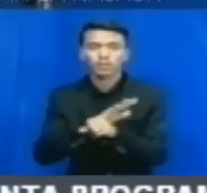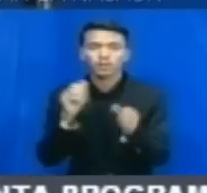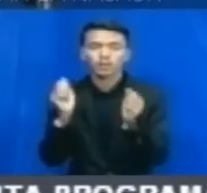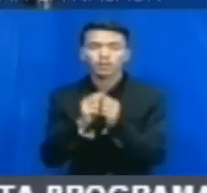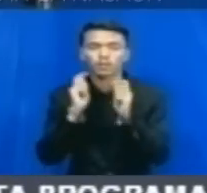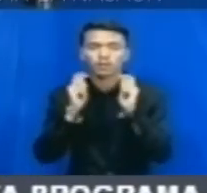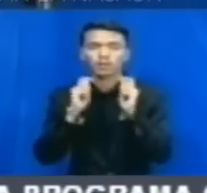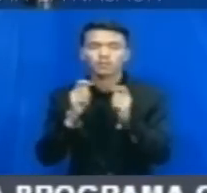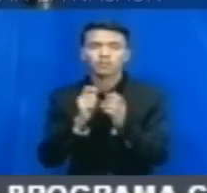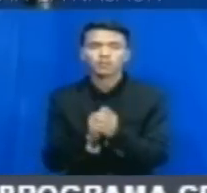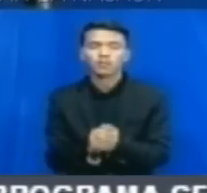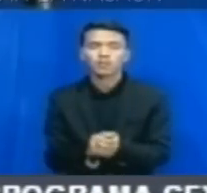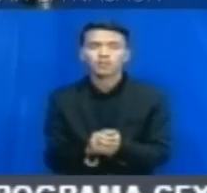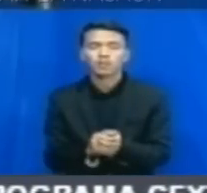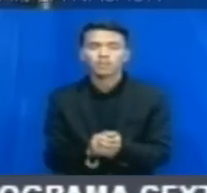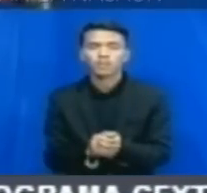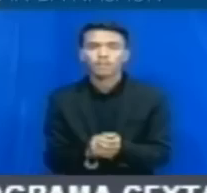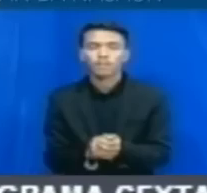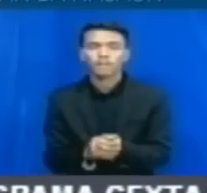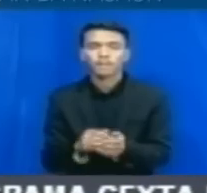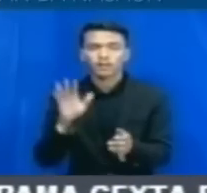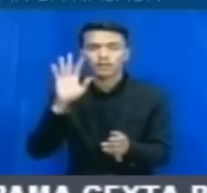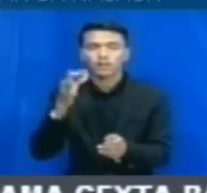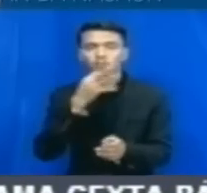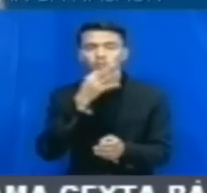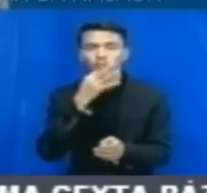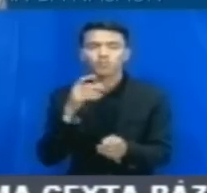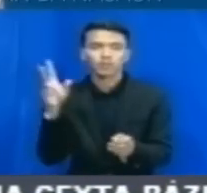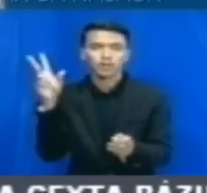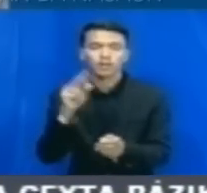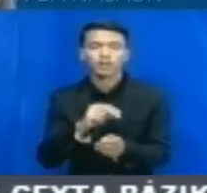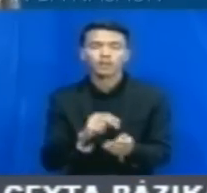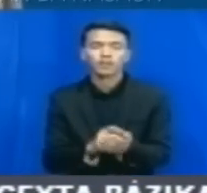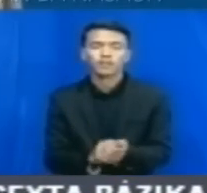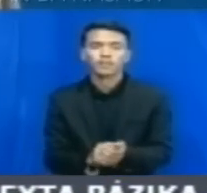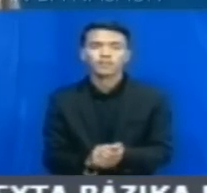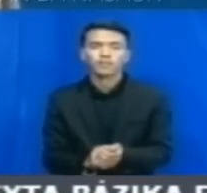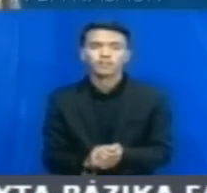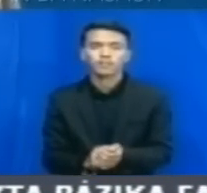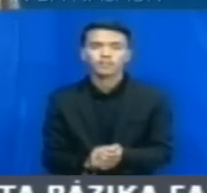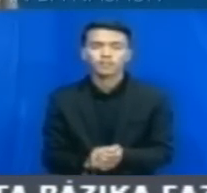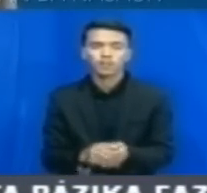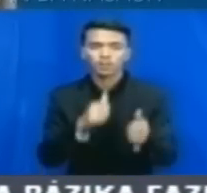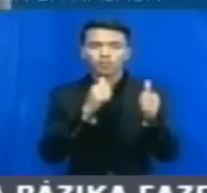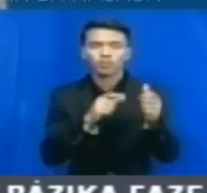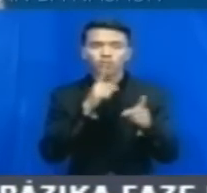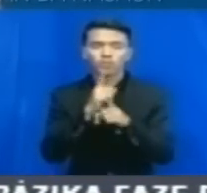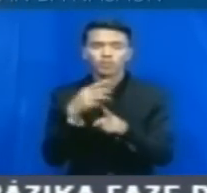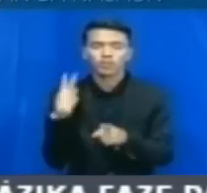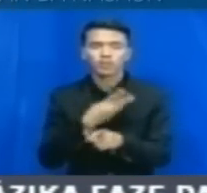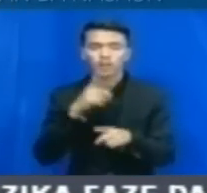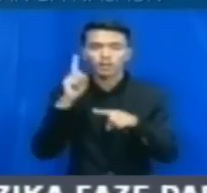para atu verifica duni kata ni konsumu duni kalai mas agora kestaun ida ne turlos ita labele fokus